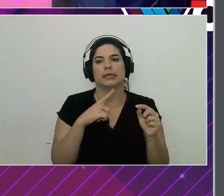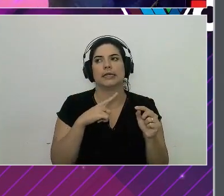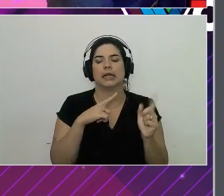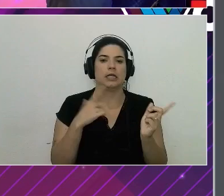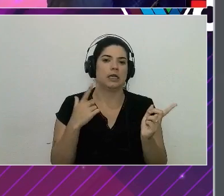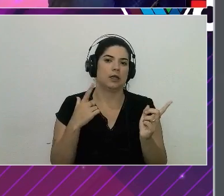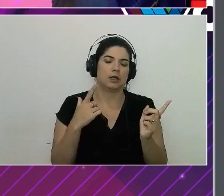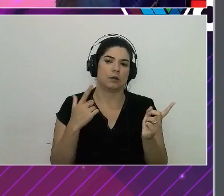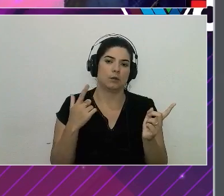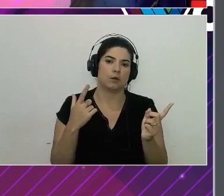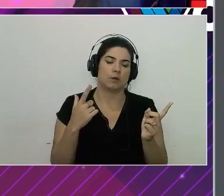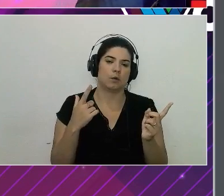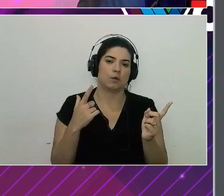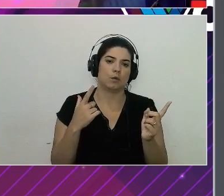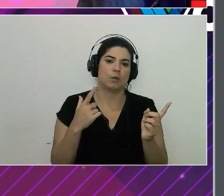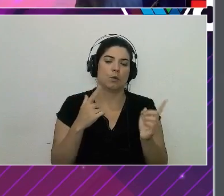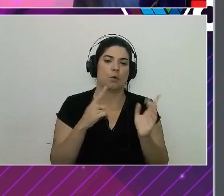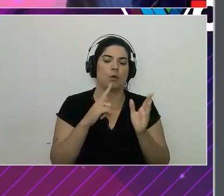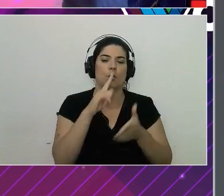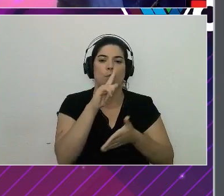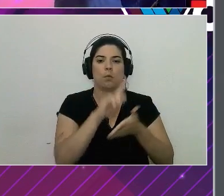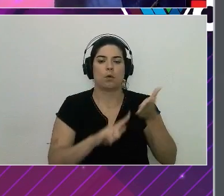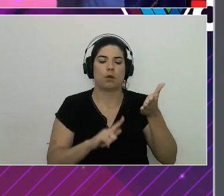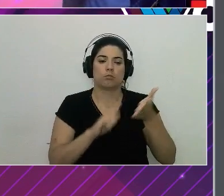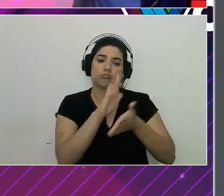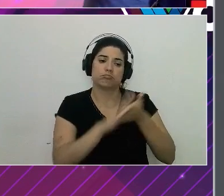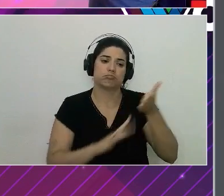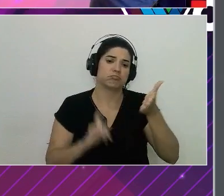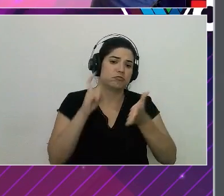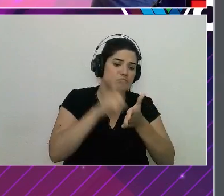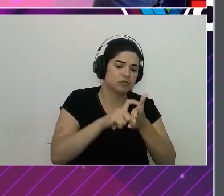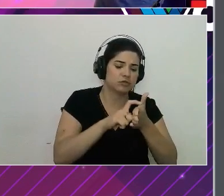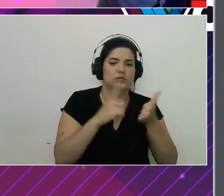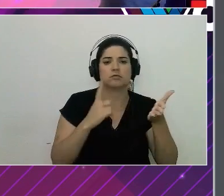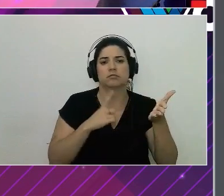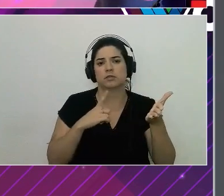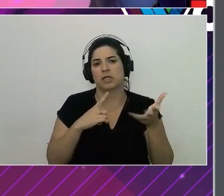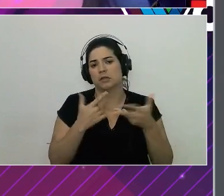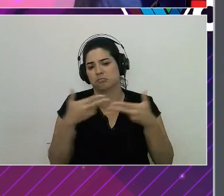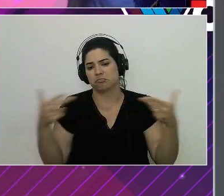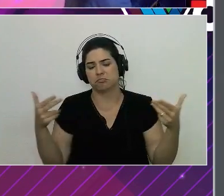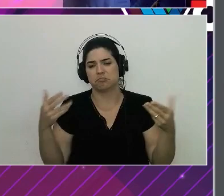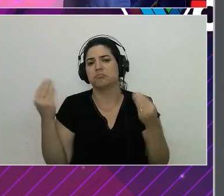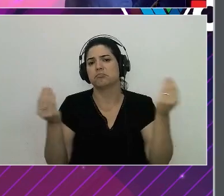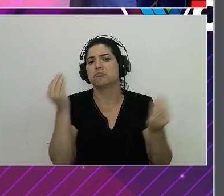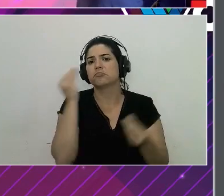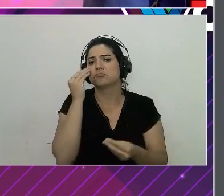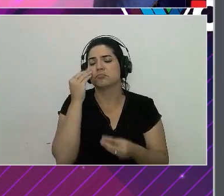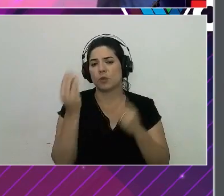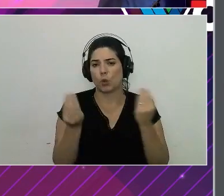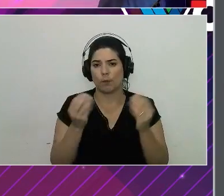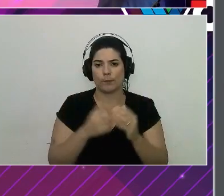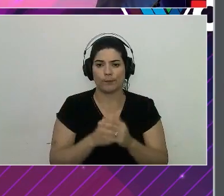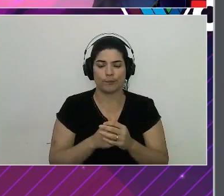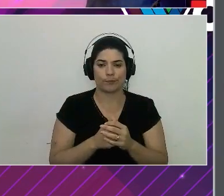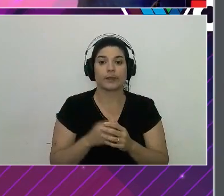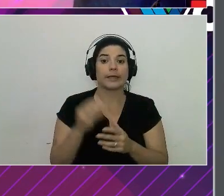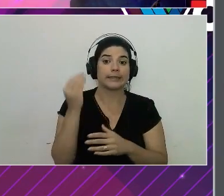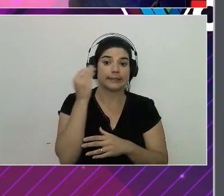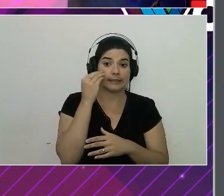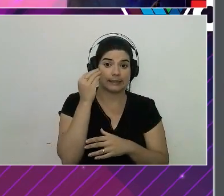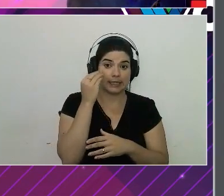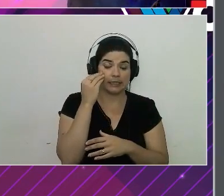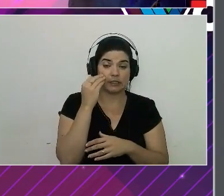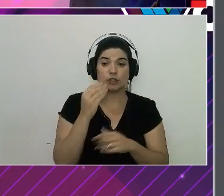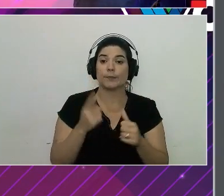runner distribuído que você use, tipo test cube, alguma coisa assim. Então, vamos lá, um test runner. Primeiramente, que esse test runner